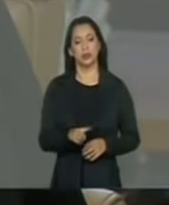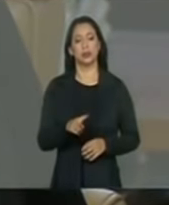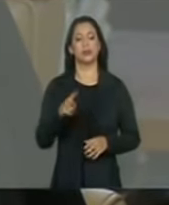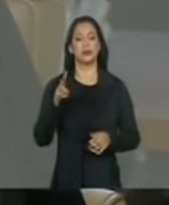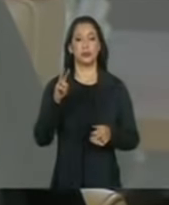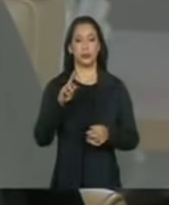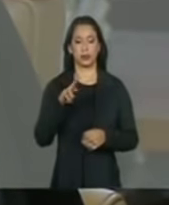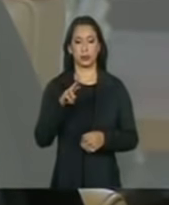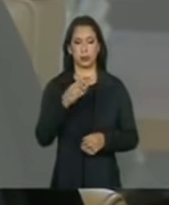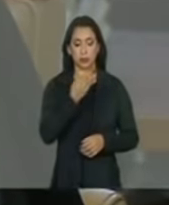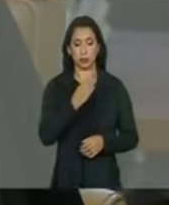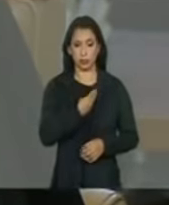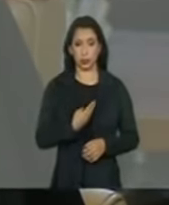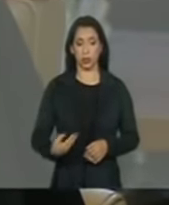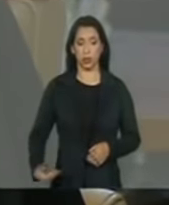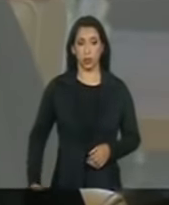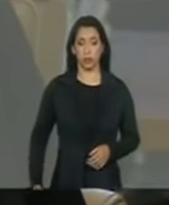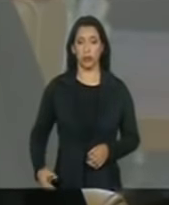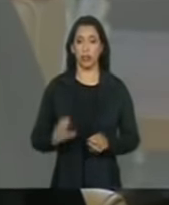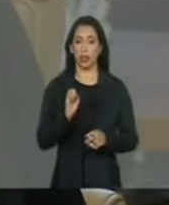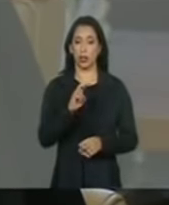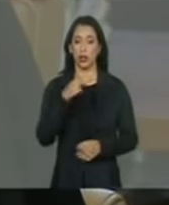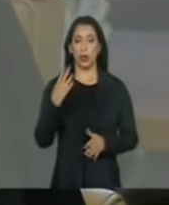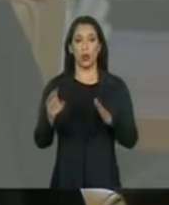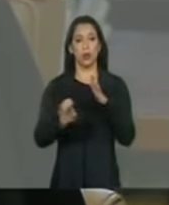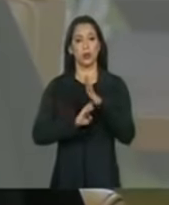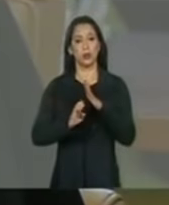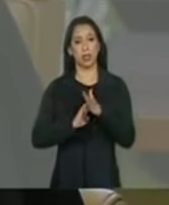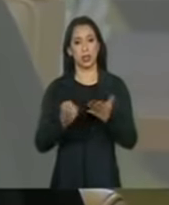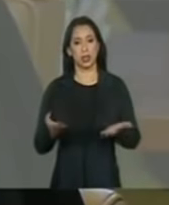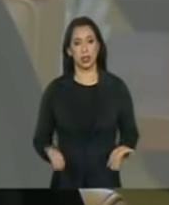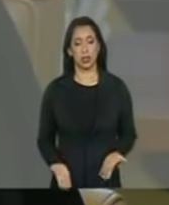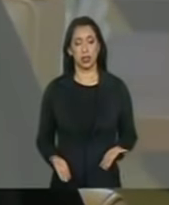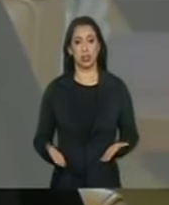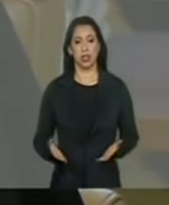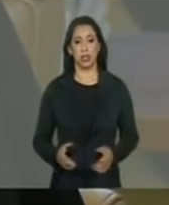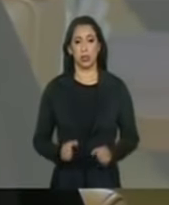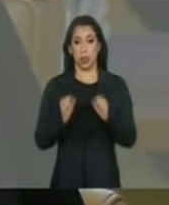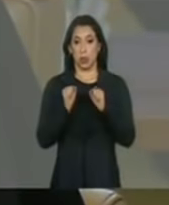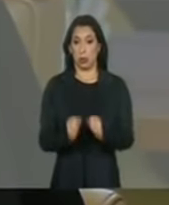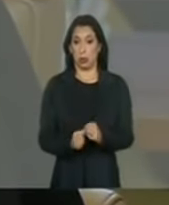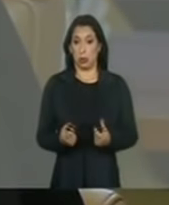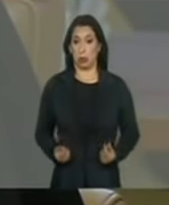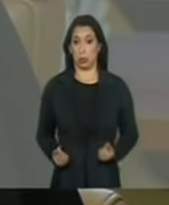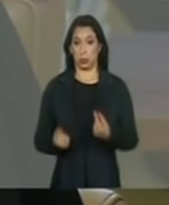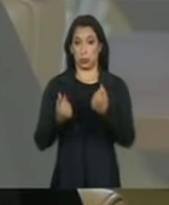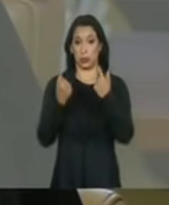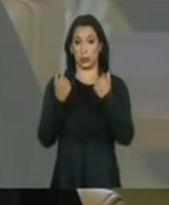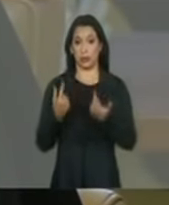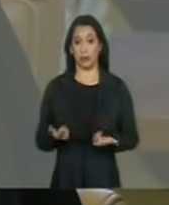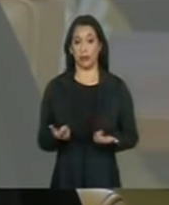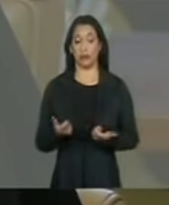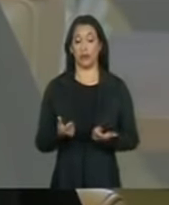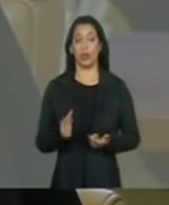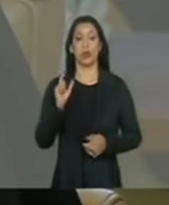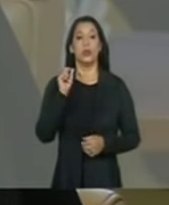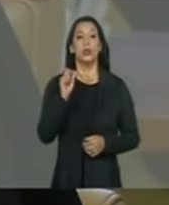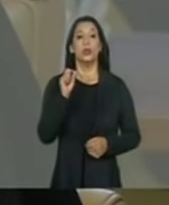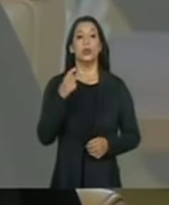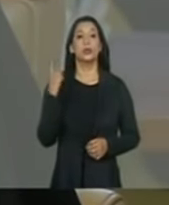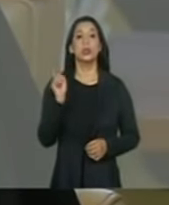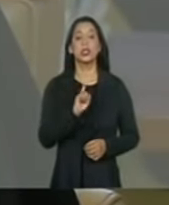delinqüentes empresariais investidos de grande poder econômico ou fato em questionários que o